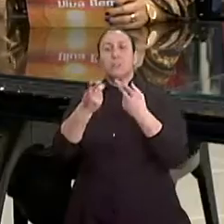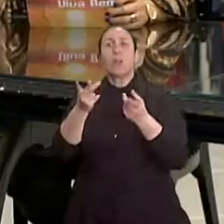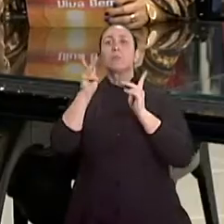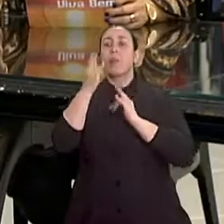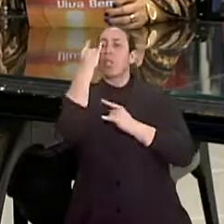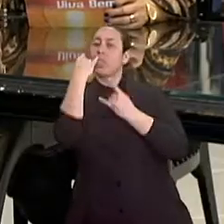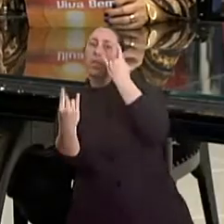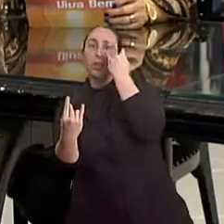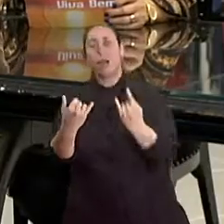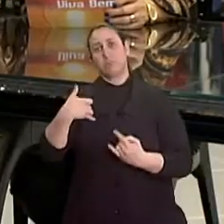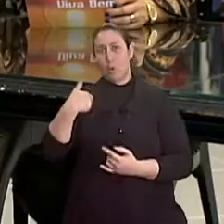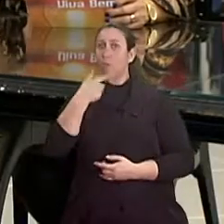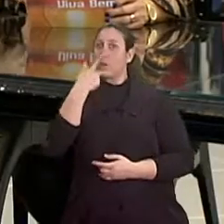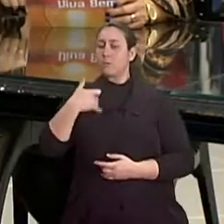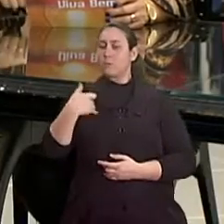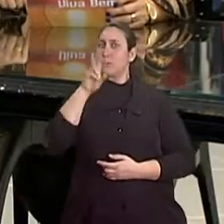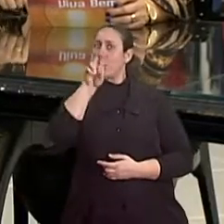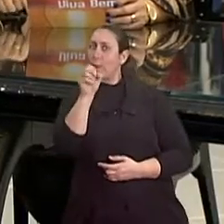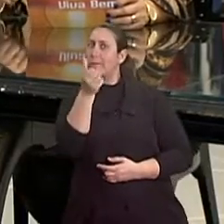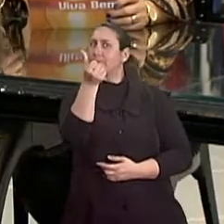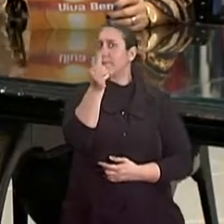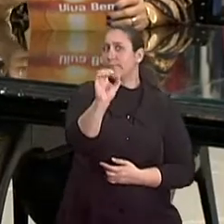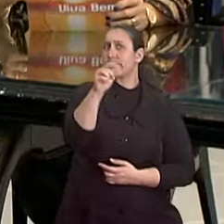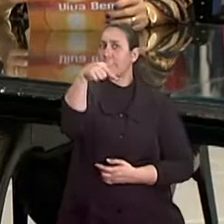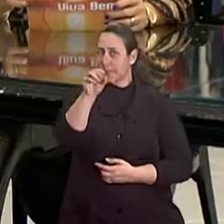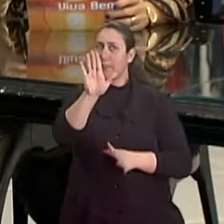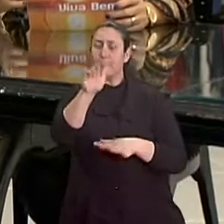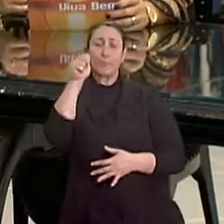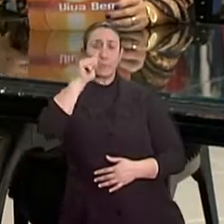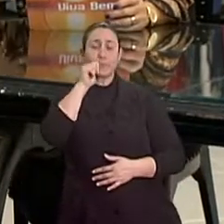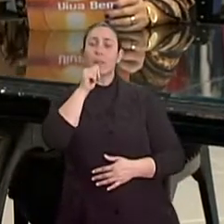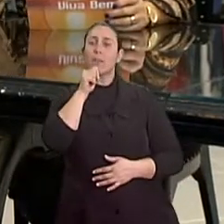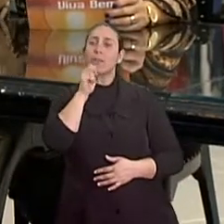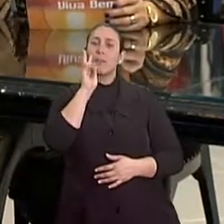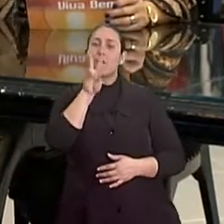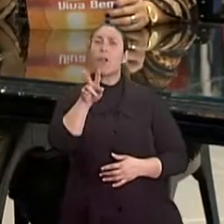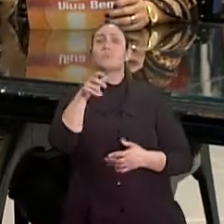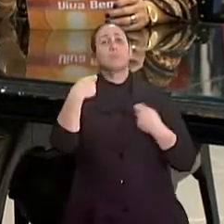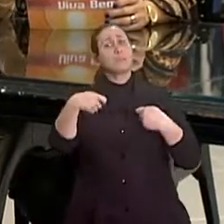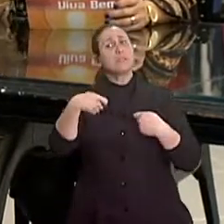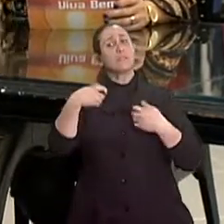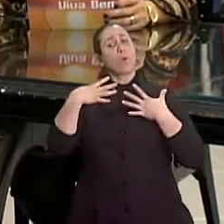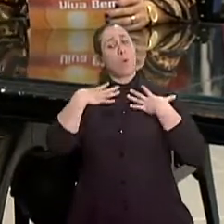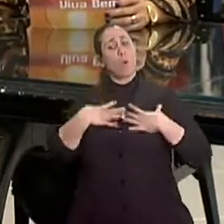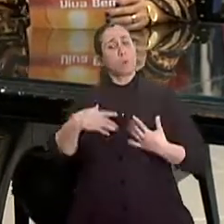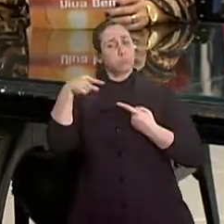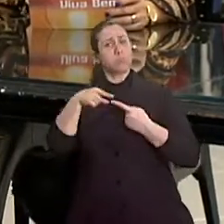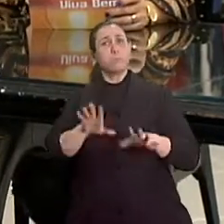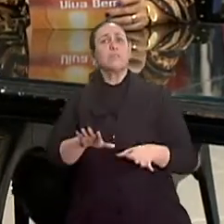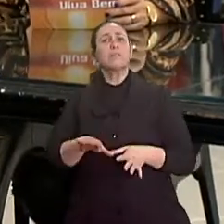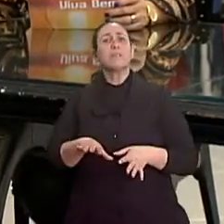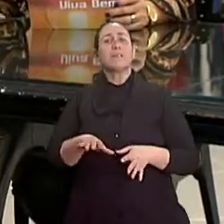idade, é dos 50, 60, 70, que é dessa mulher que a gente está falando. Essa mulher precisa de informações mais adequadas. Tu és